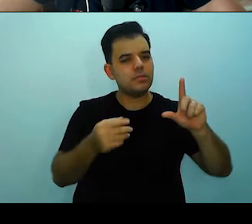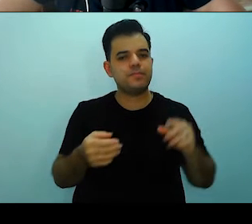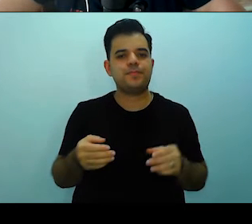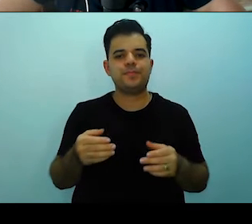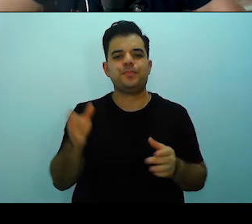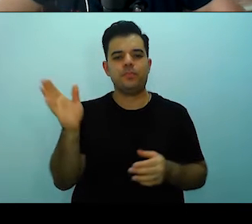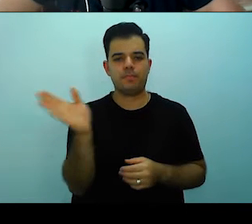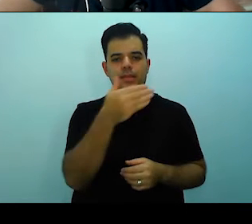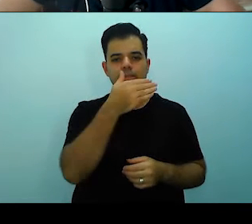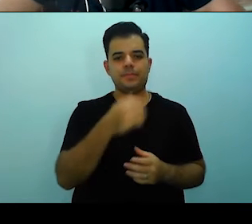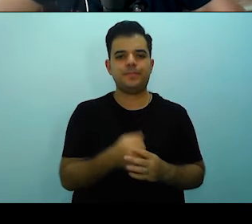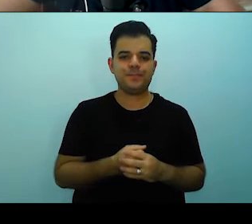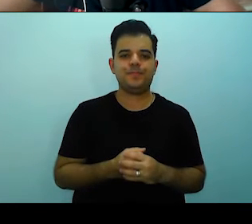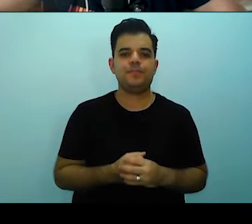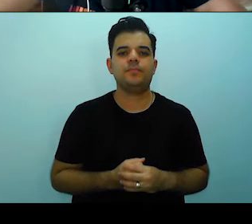Pode passar.